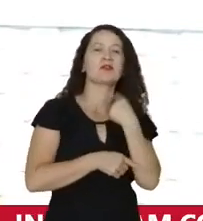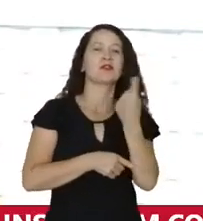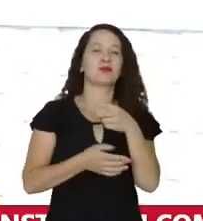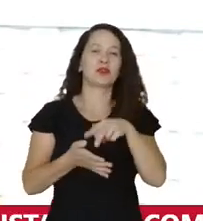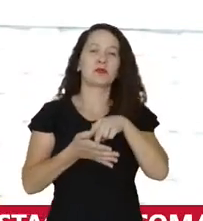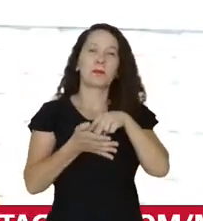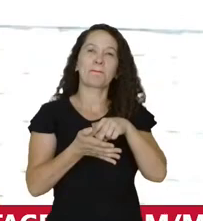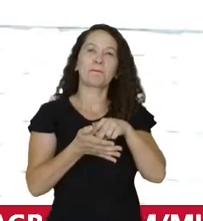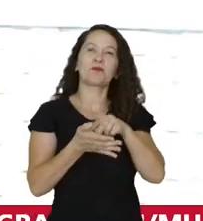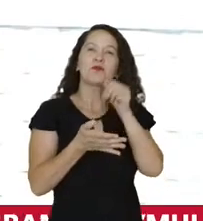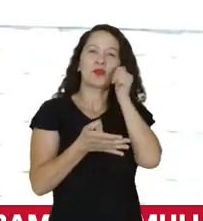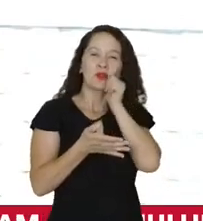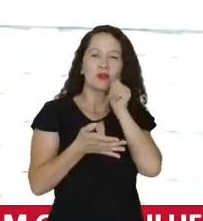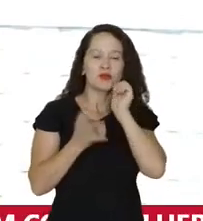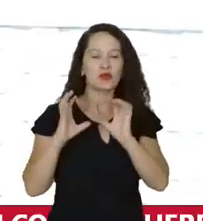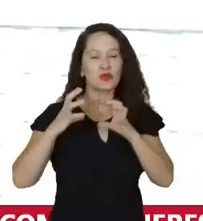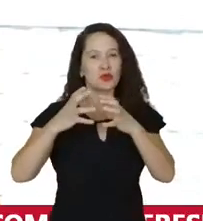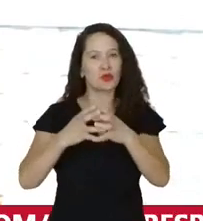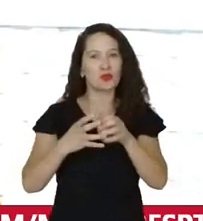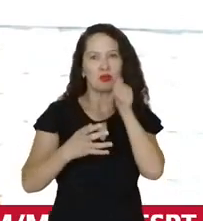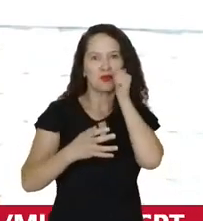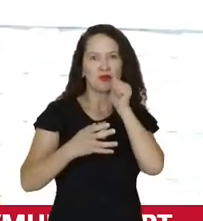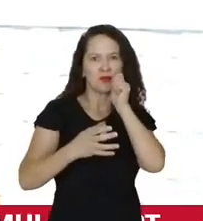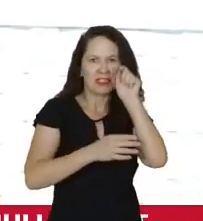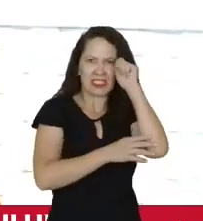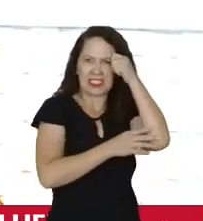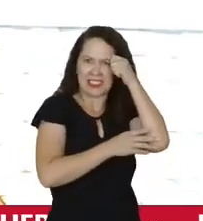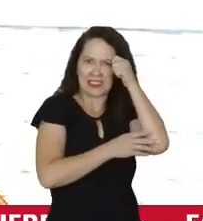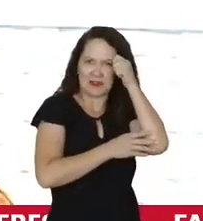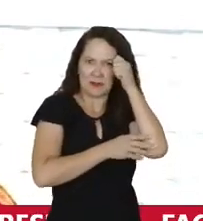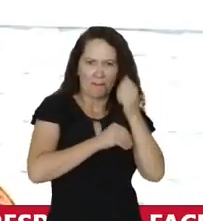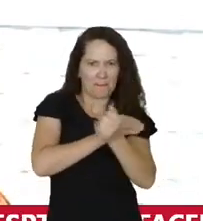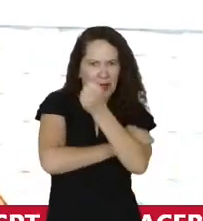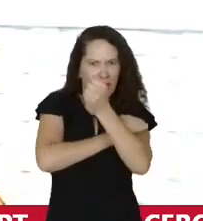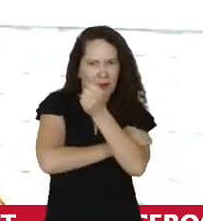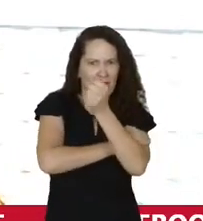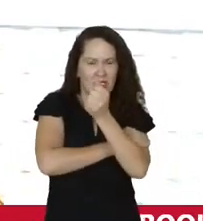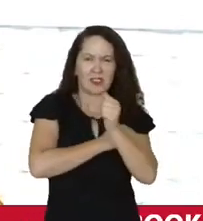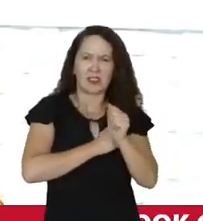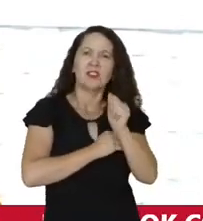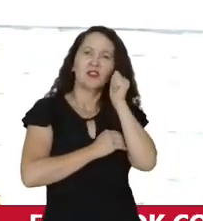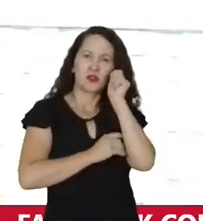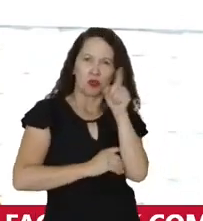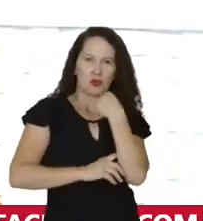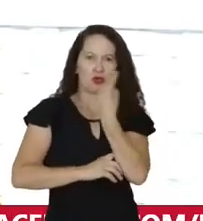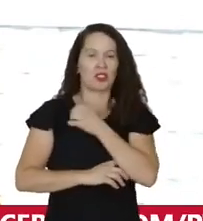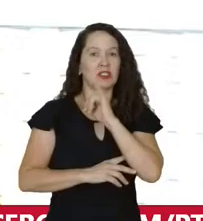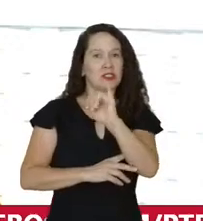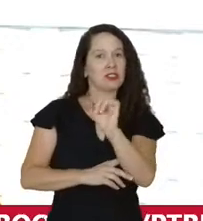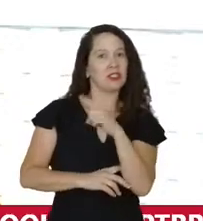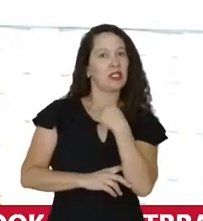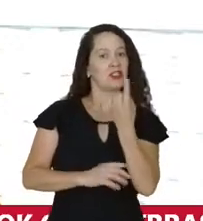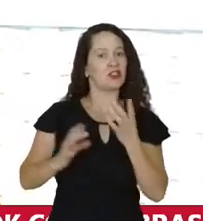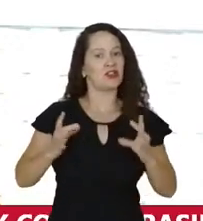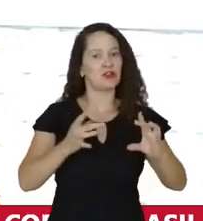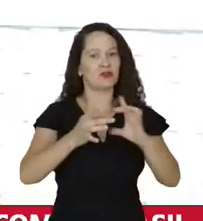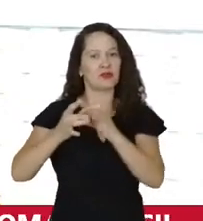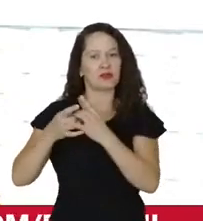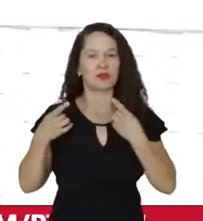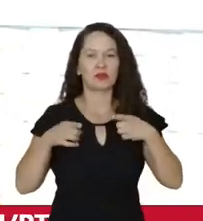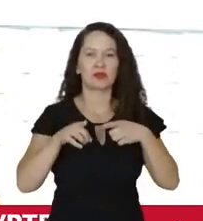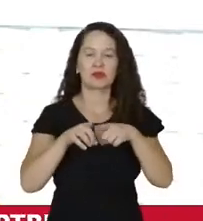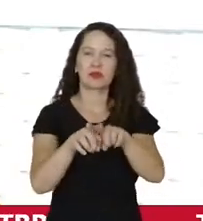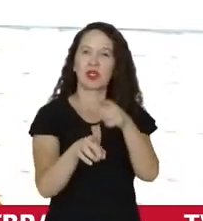no mulherismo africano, no feminismo negro e no transfeminismo, se nós não estivermos juntas